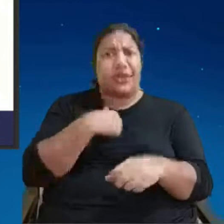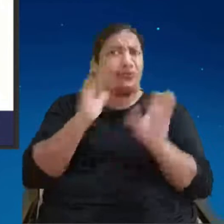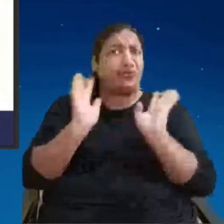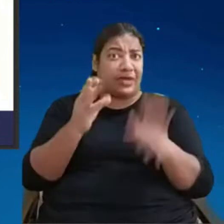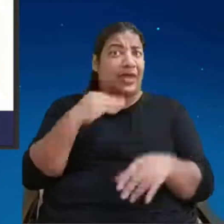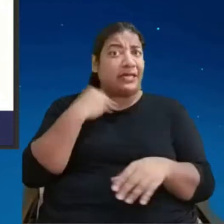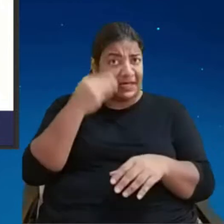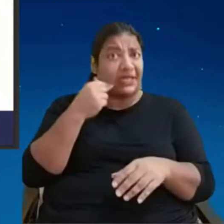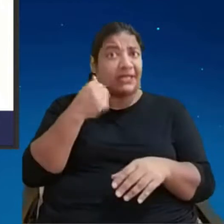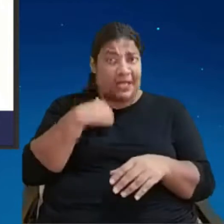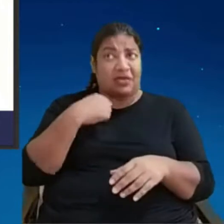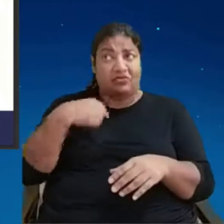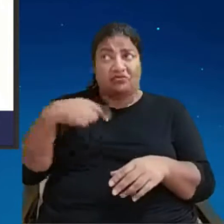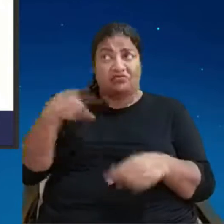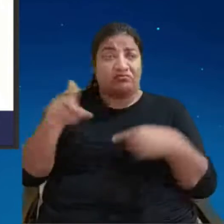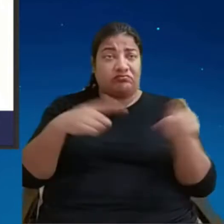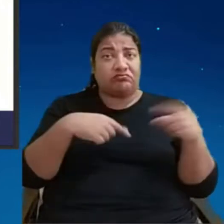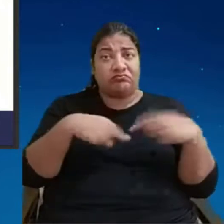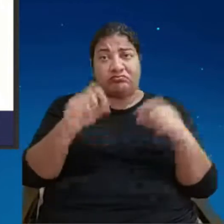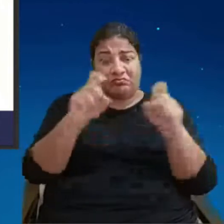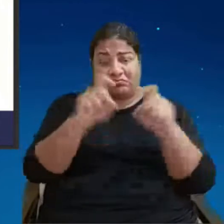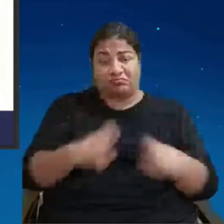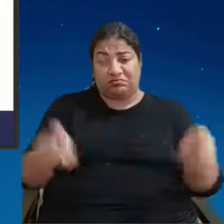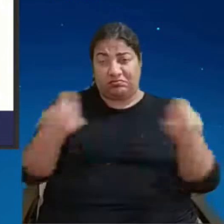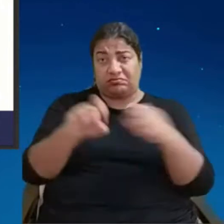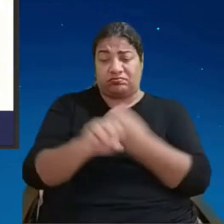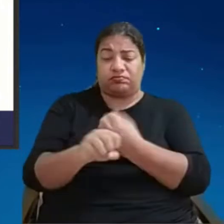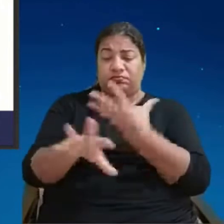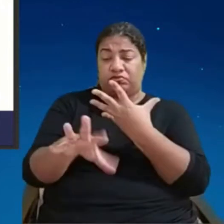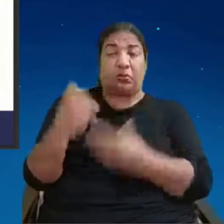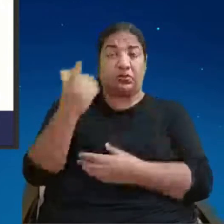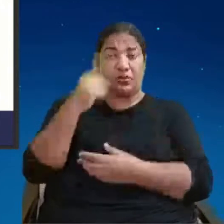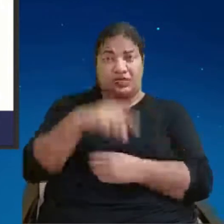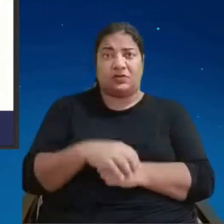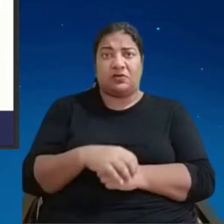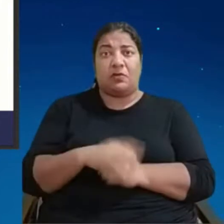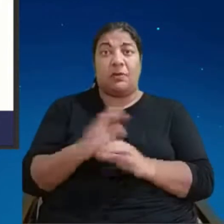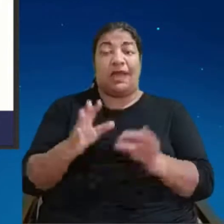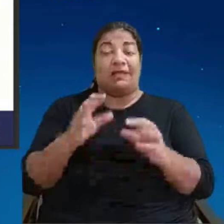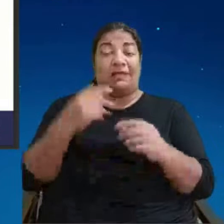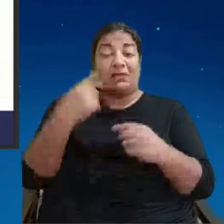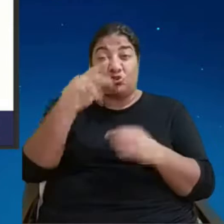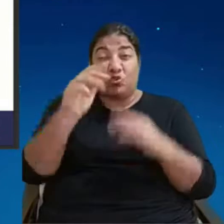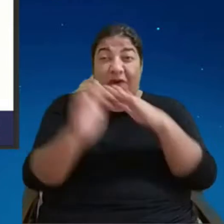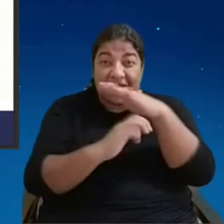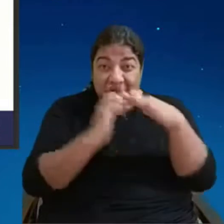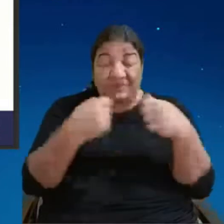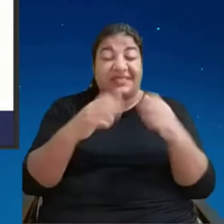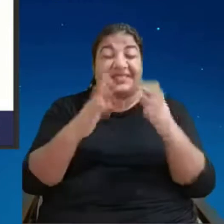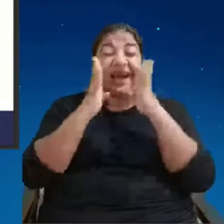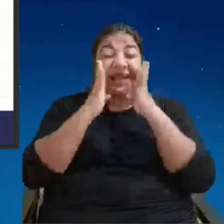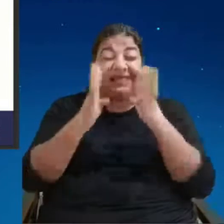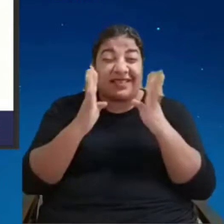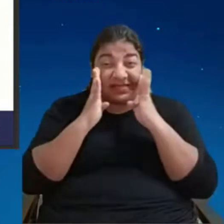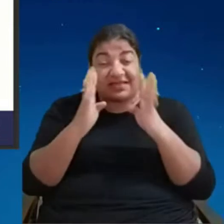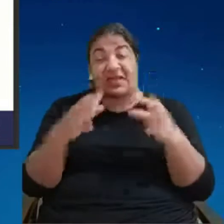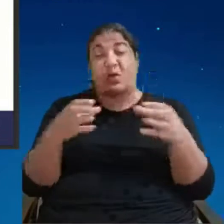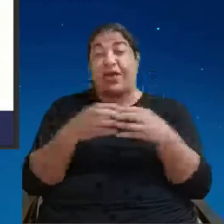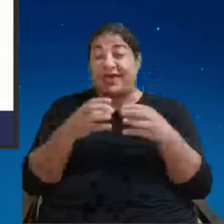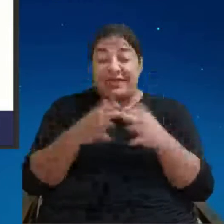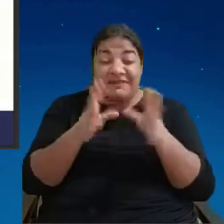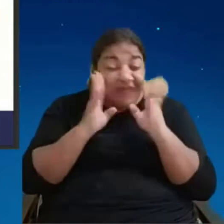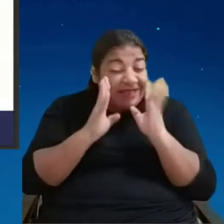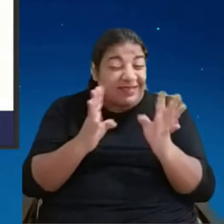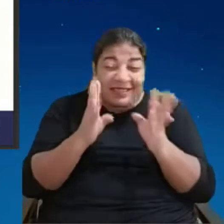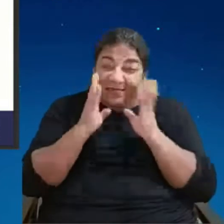né? Presta atenção nos sintomas da sua empresa, escuta a sua equipe, as suas equipes